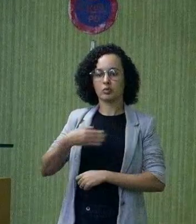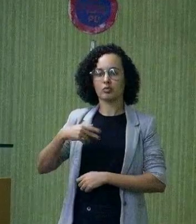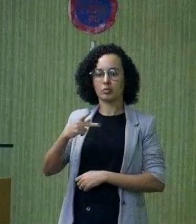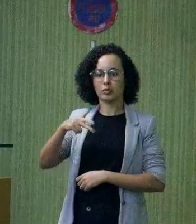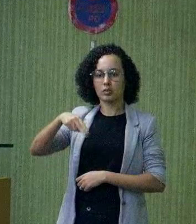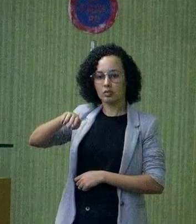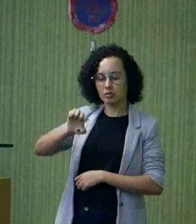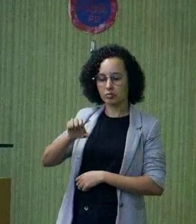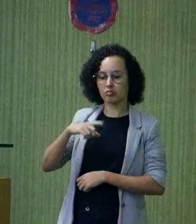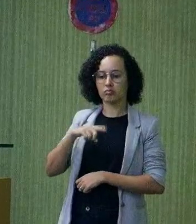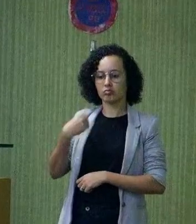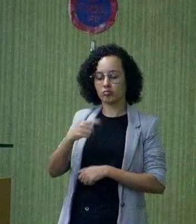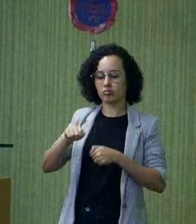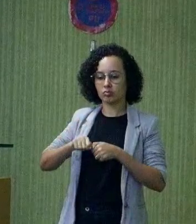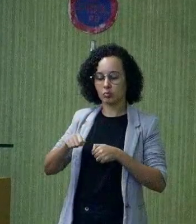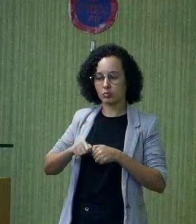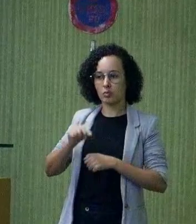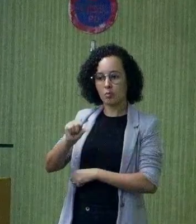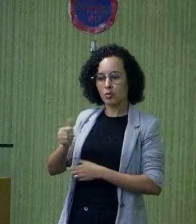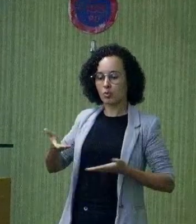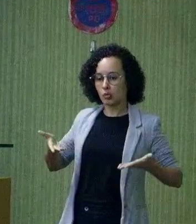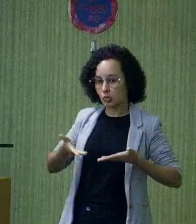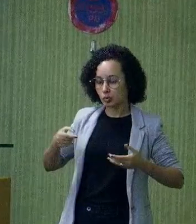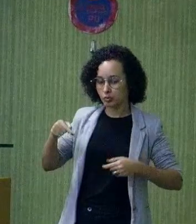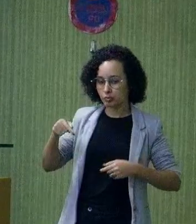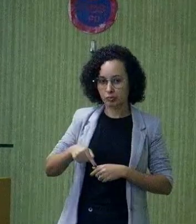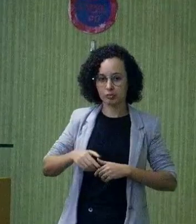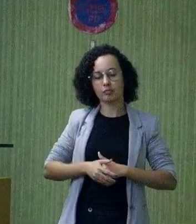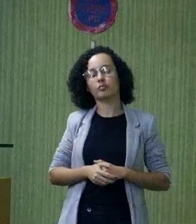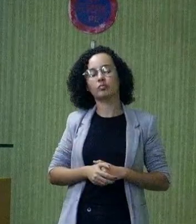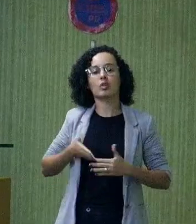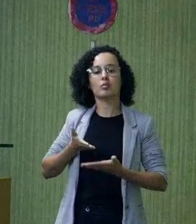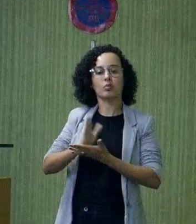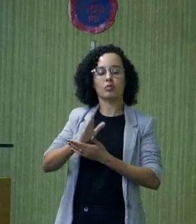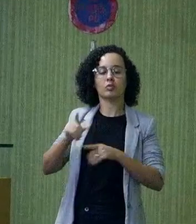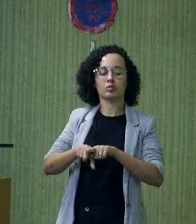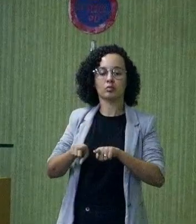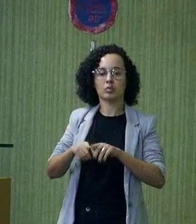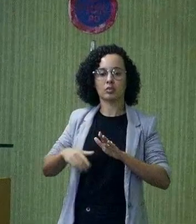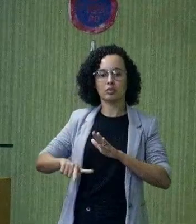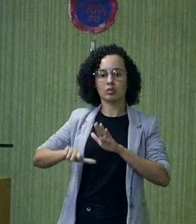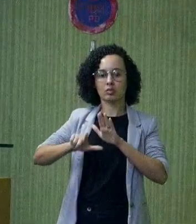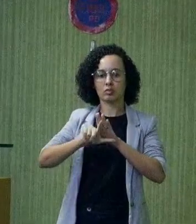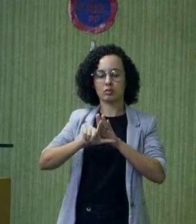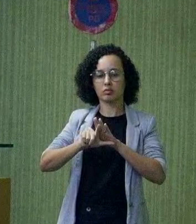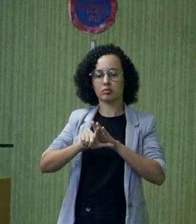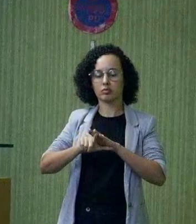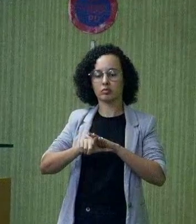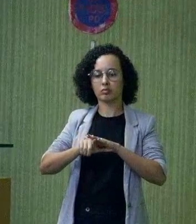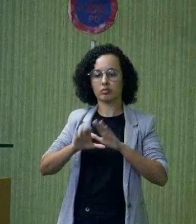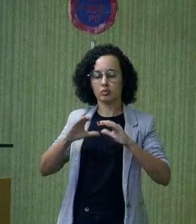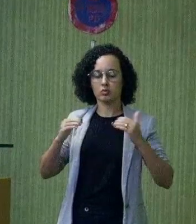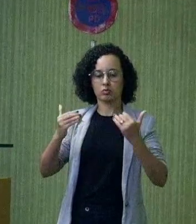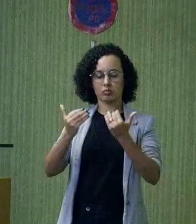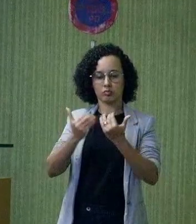o que estamos fazendo um pouco aqui né Eh aprovação da Lei obviamente no Congresso